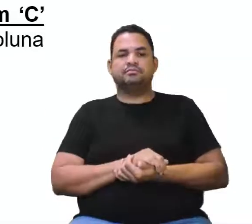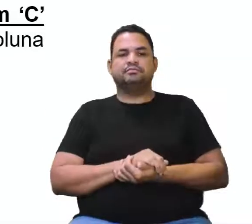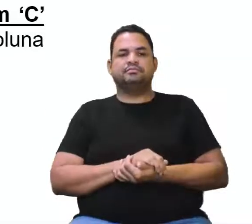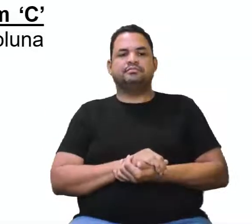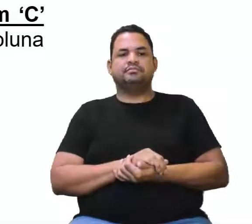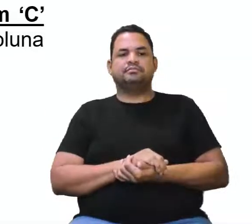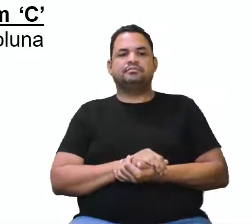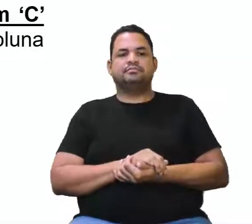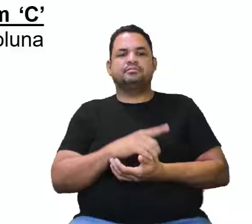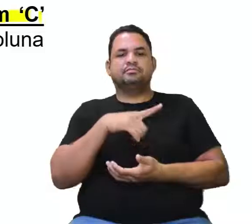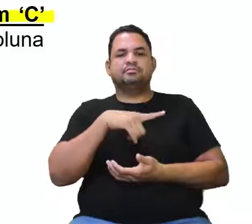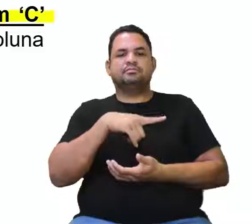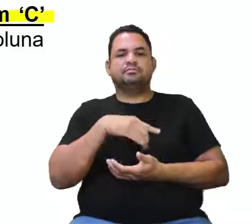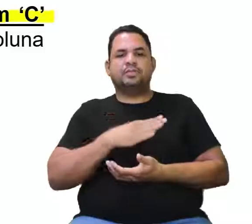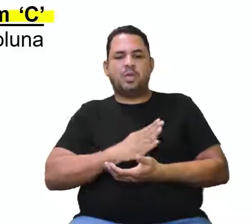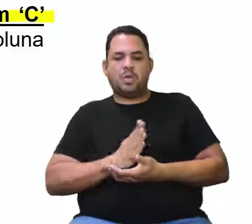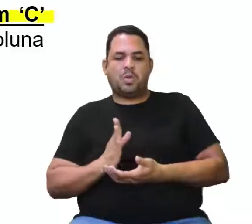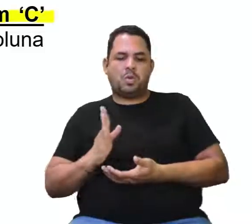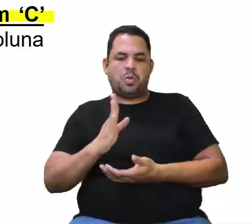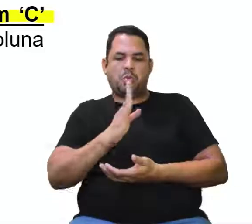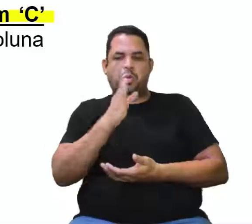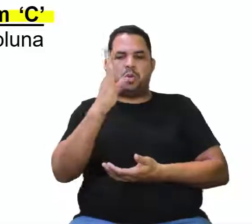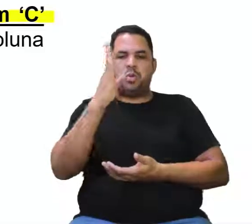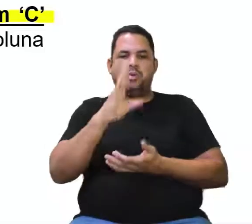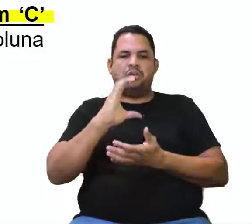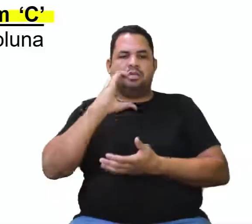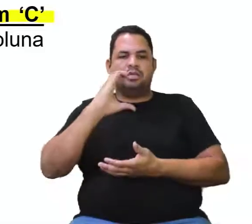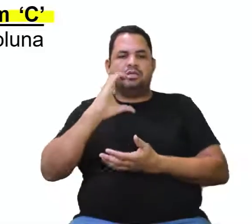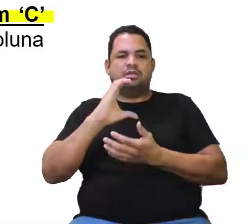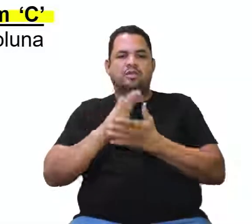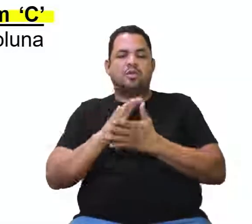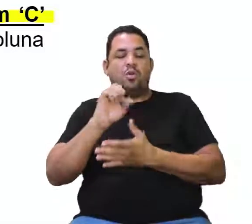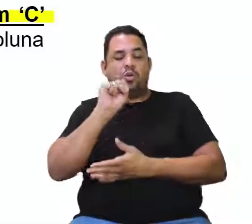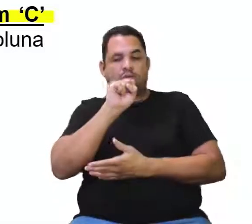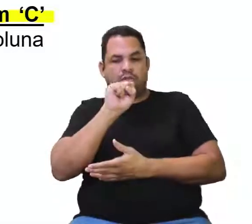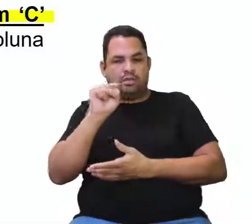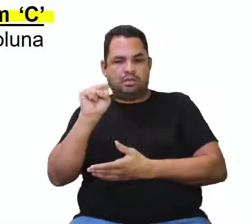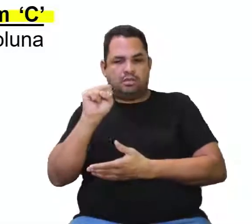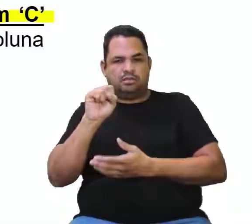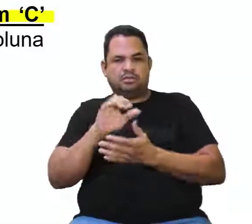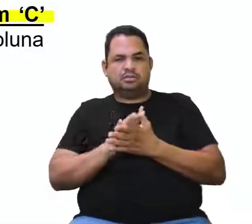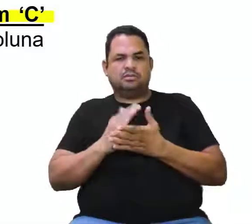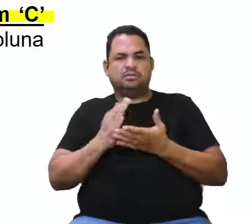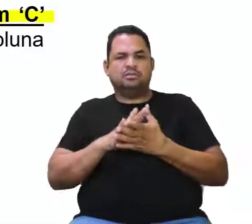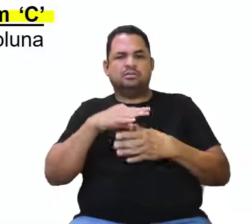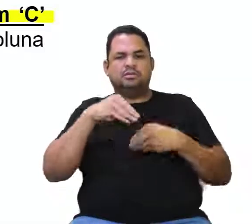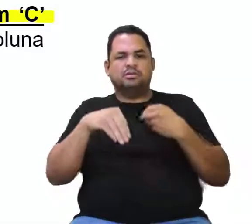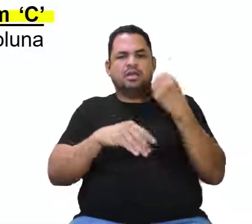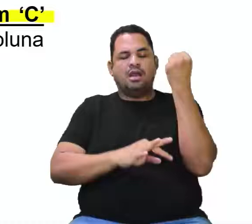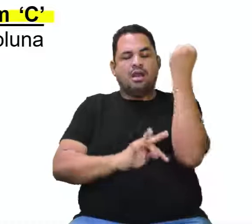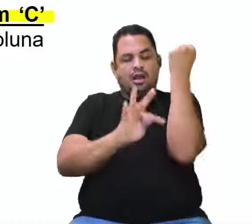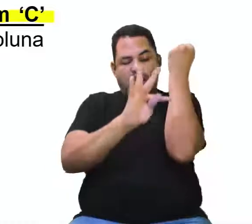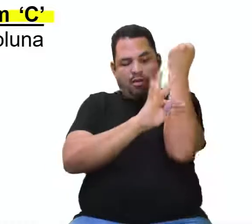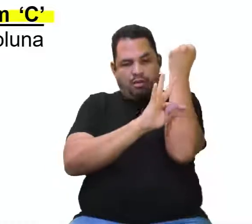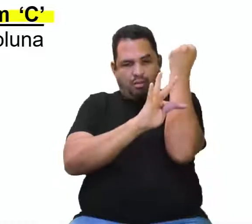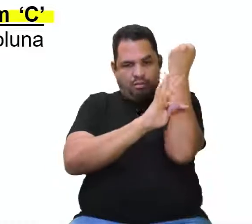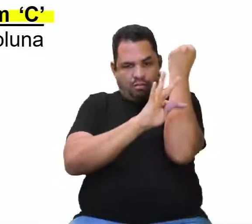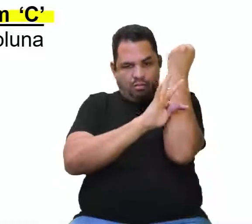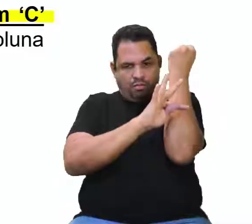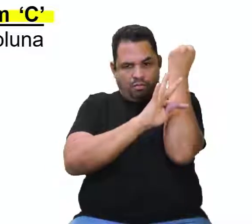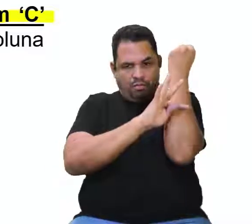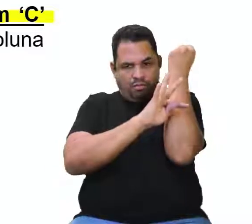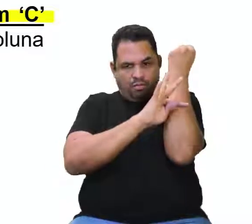essa escoliose, ela tem uma curva em C, né? Isso. Ou em S ali. E ela vai envolver tanto a coluna